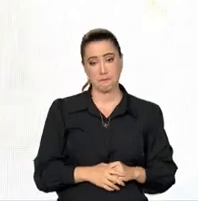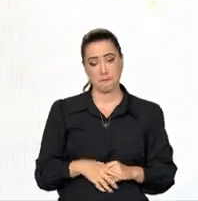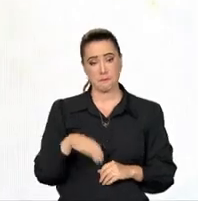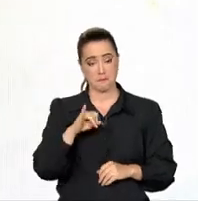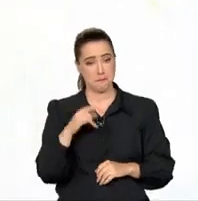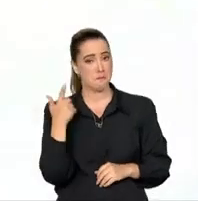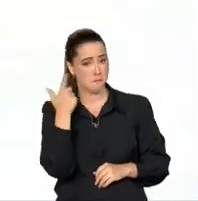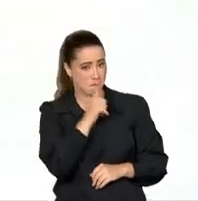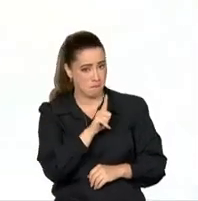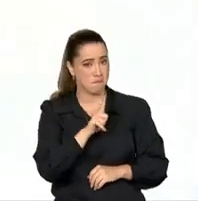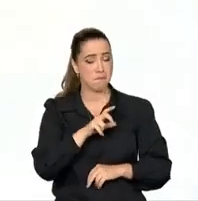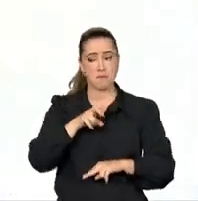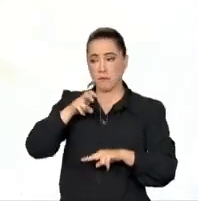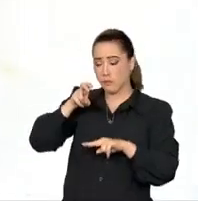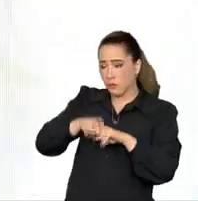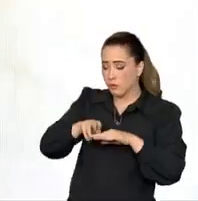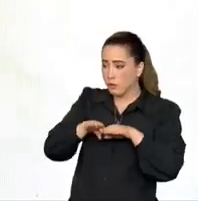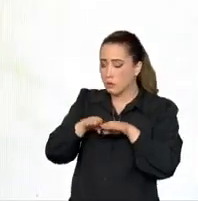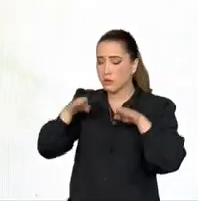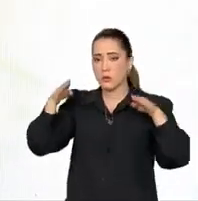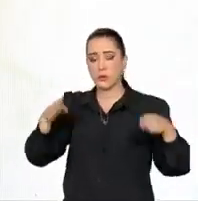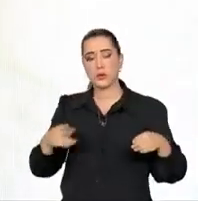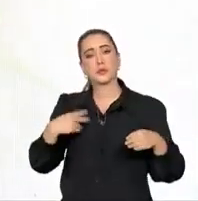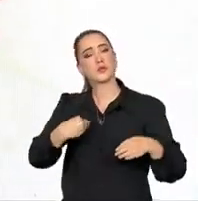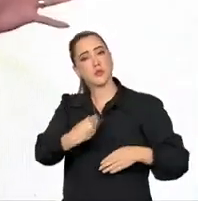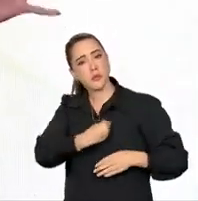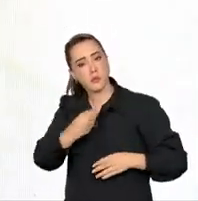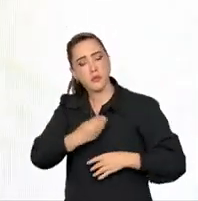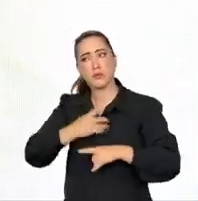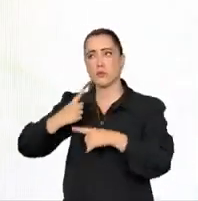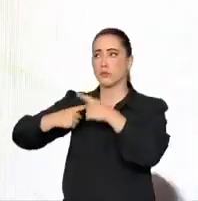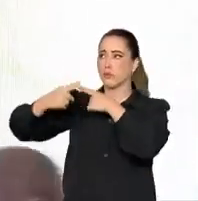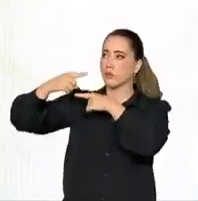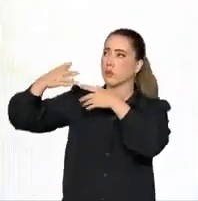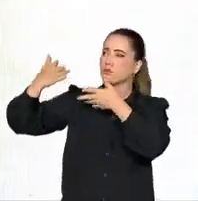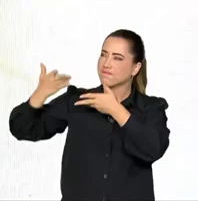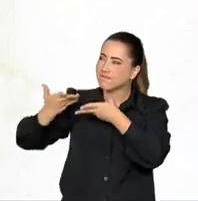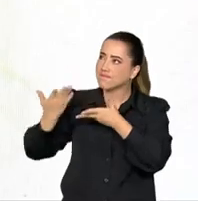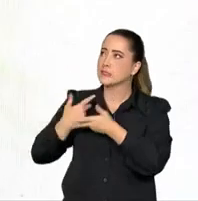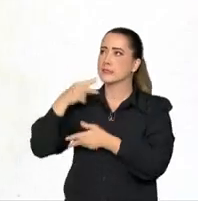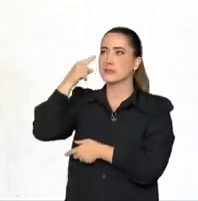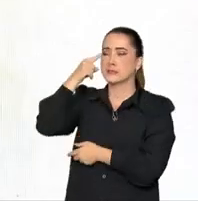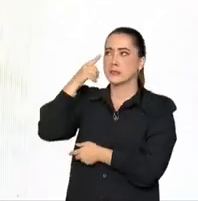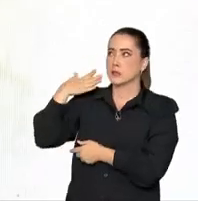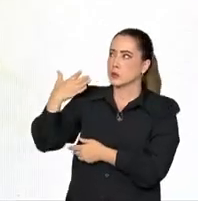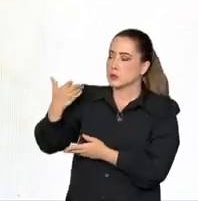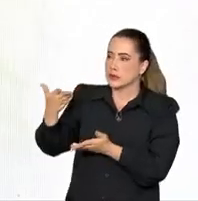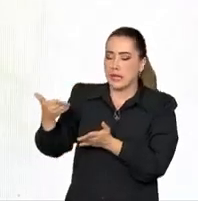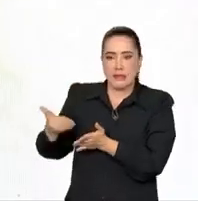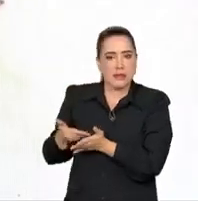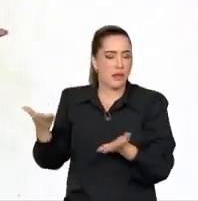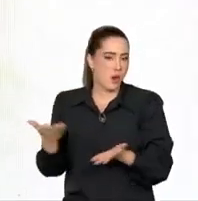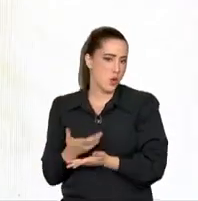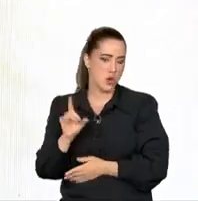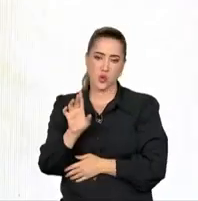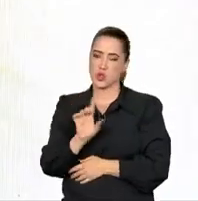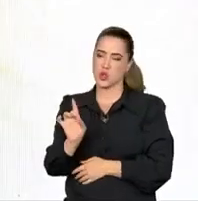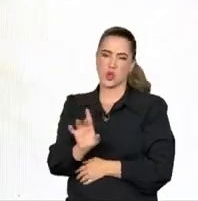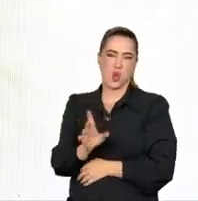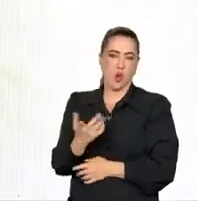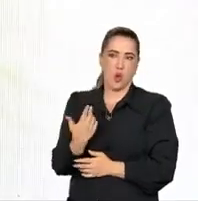gente consegue sentar numa mesa, tendo vivido tudo que a gente viveu até hoje, não é só pela